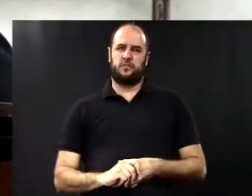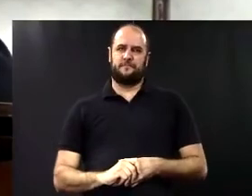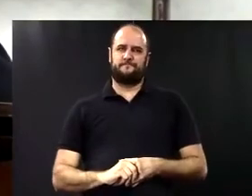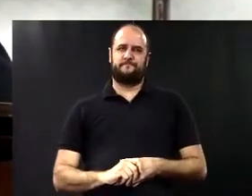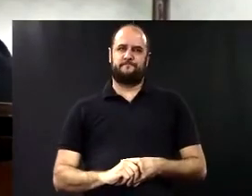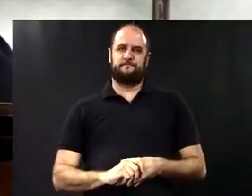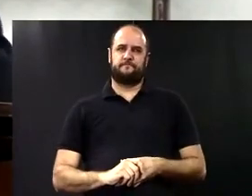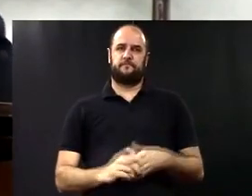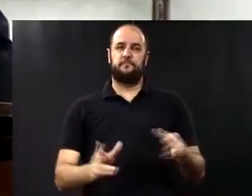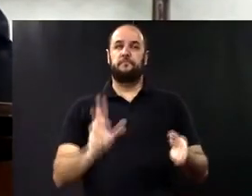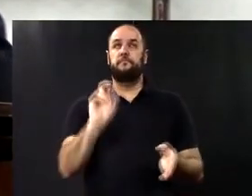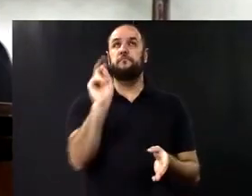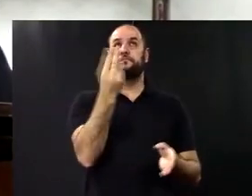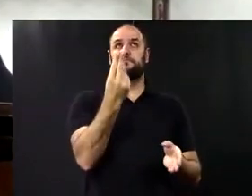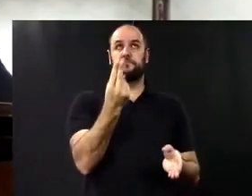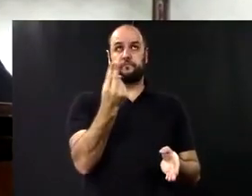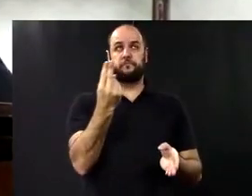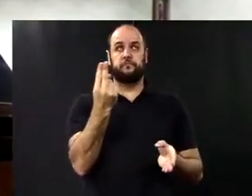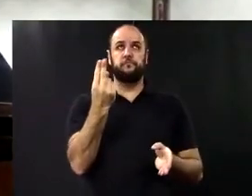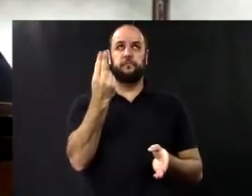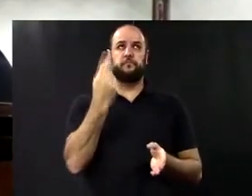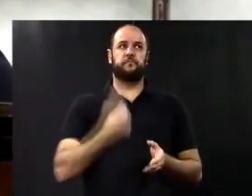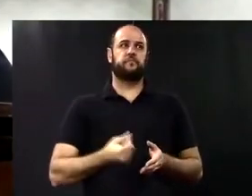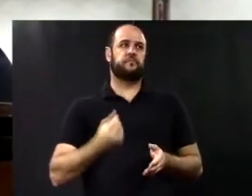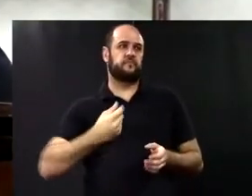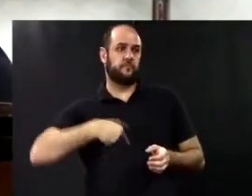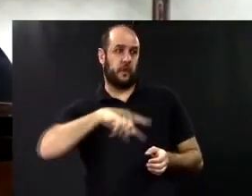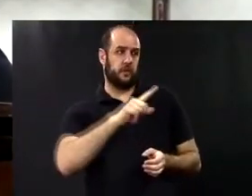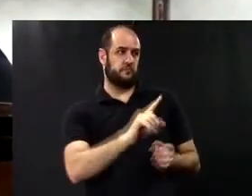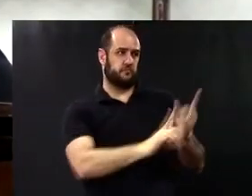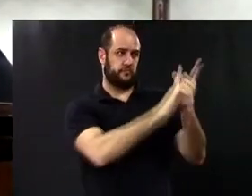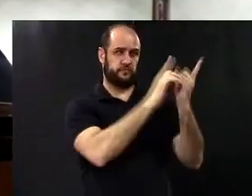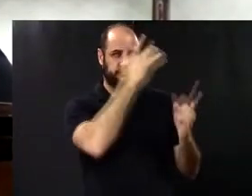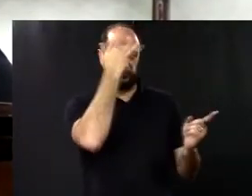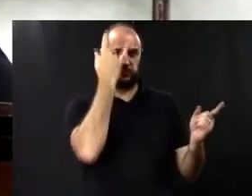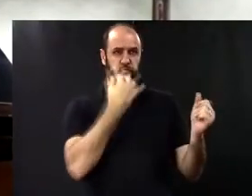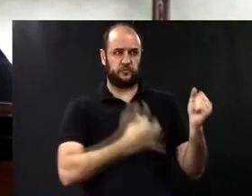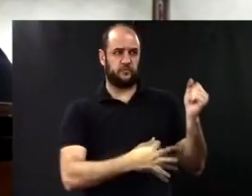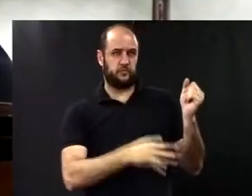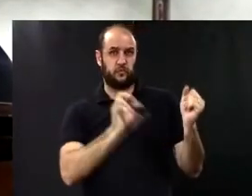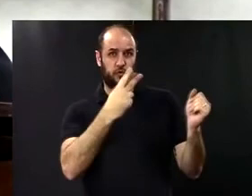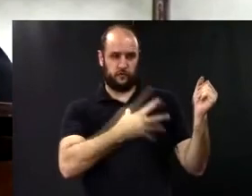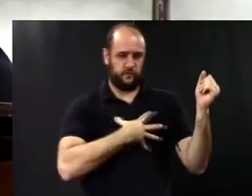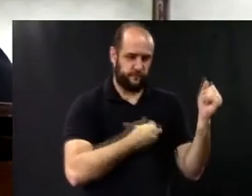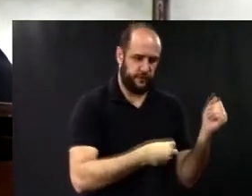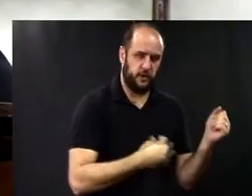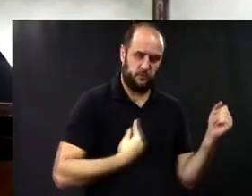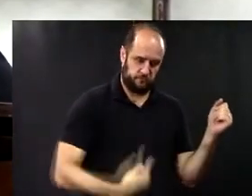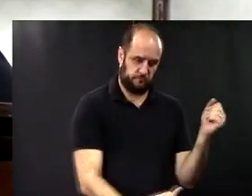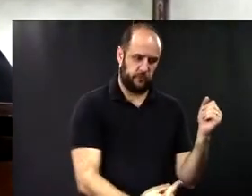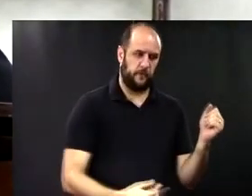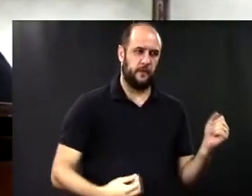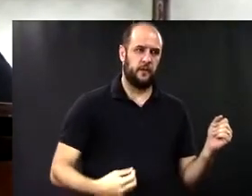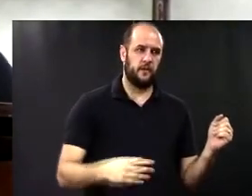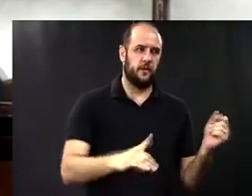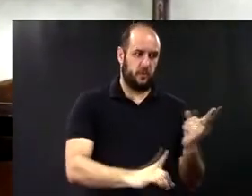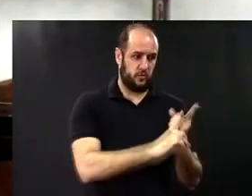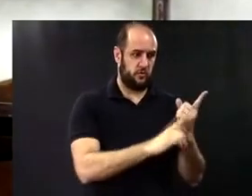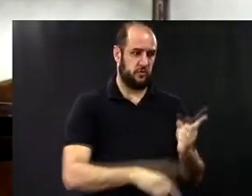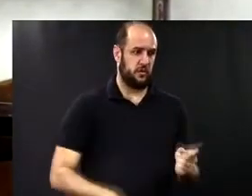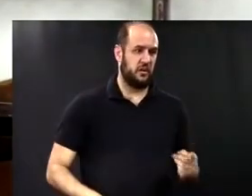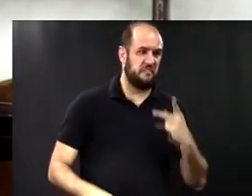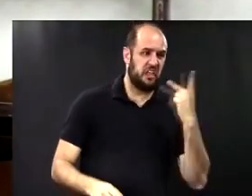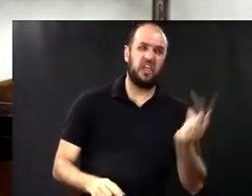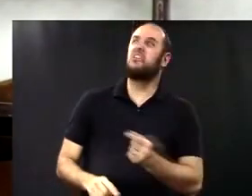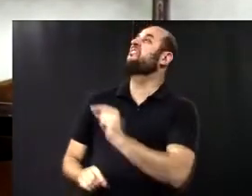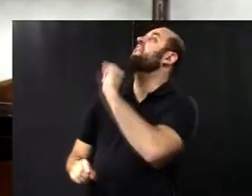quando você vai para disciplinar o filho ou o membro, vai dizer,